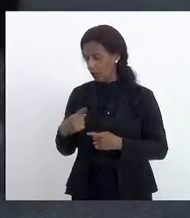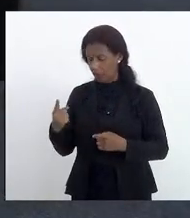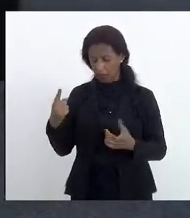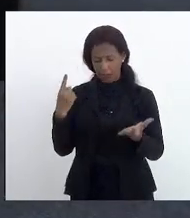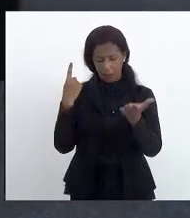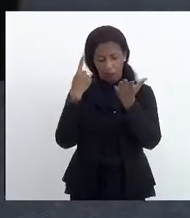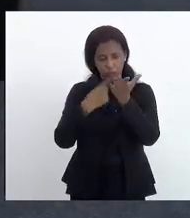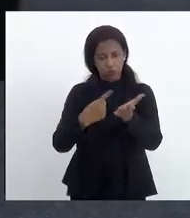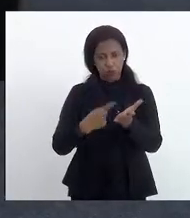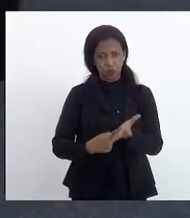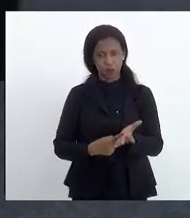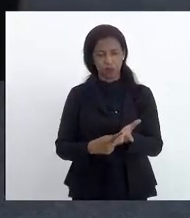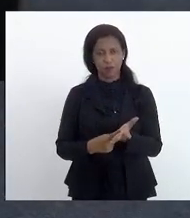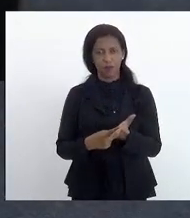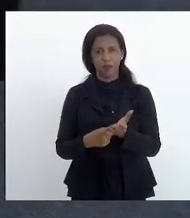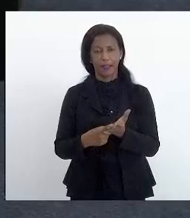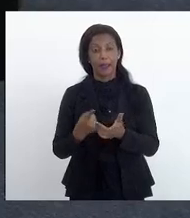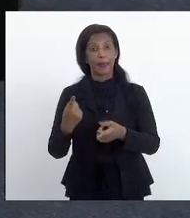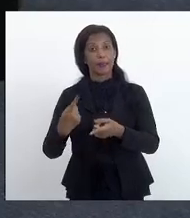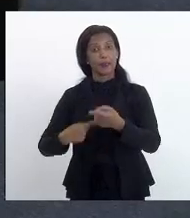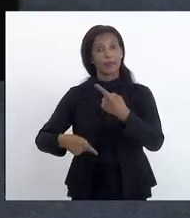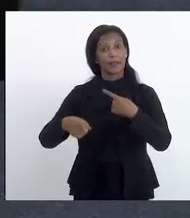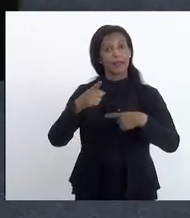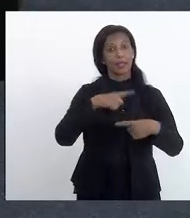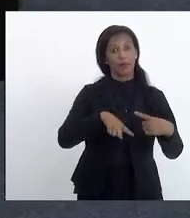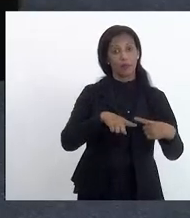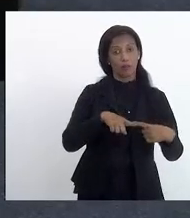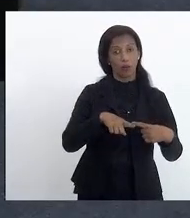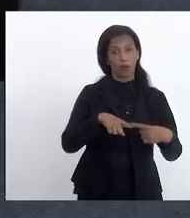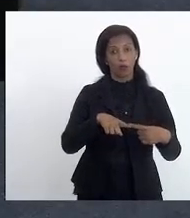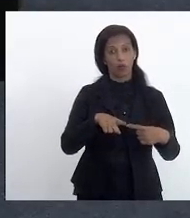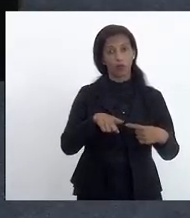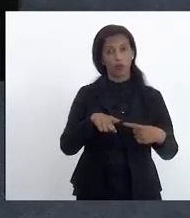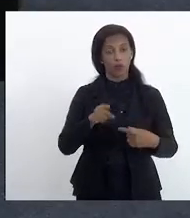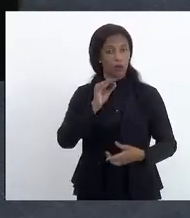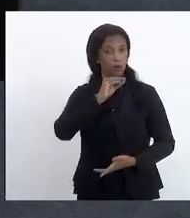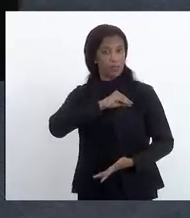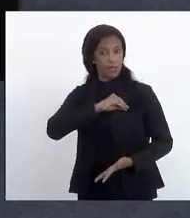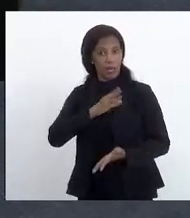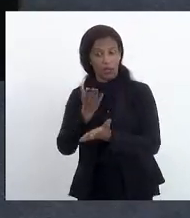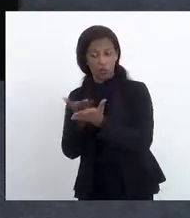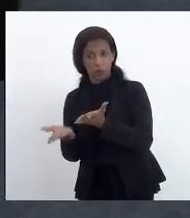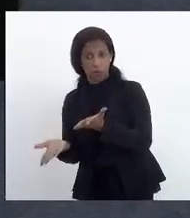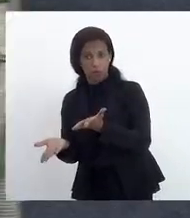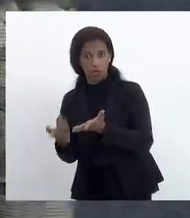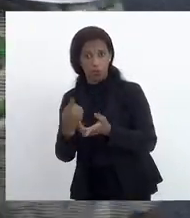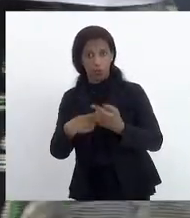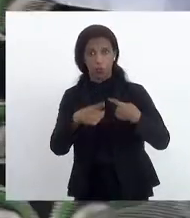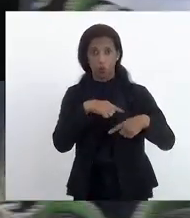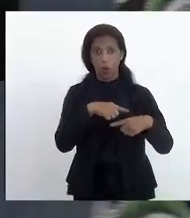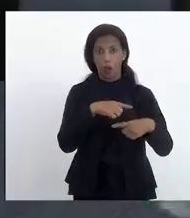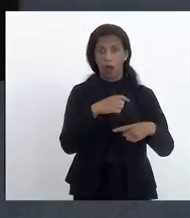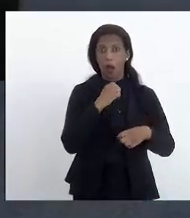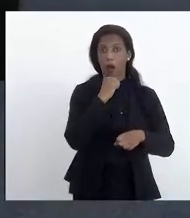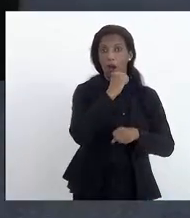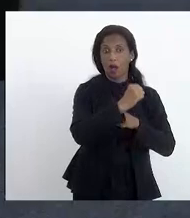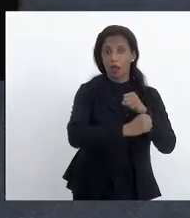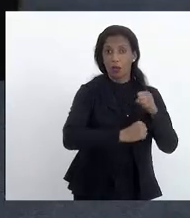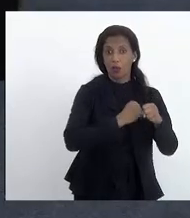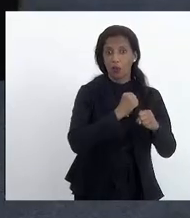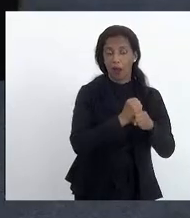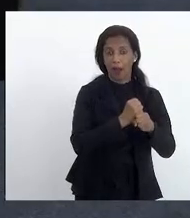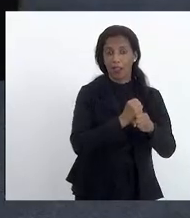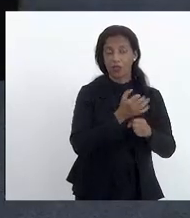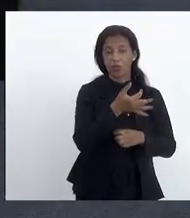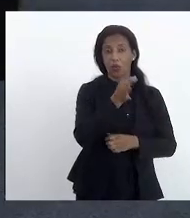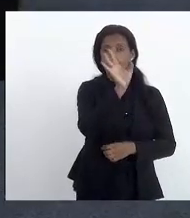acordo devolve as reposições salariais anuais,